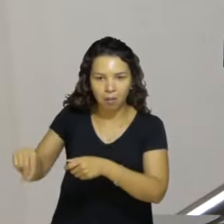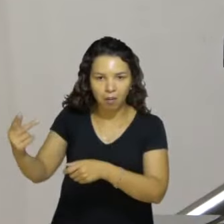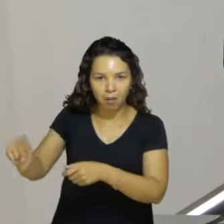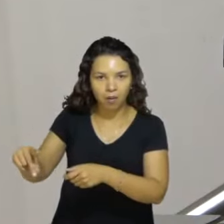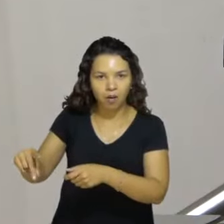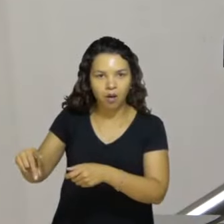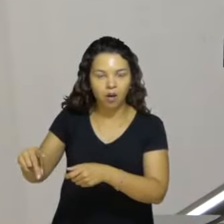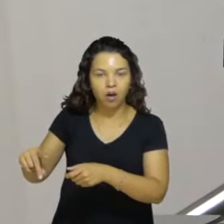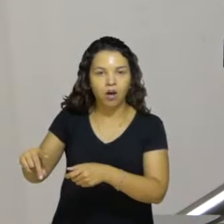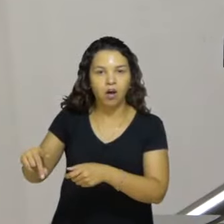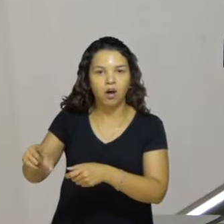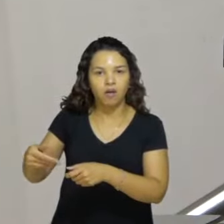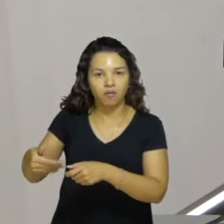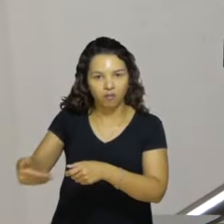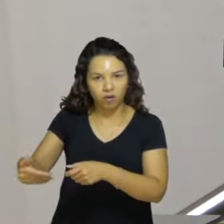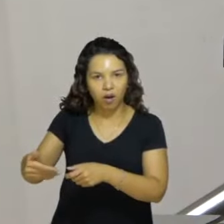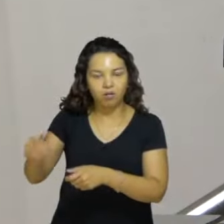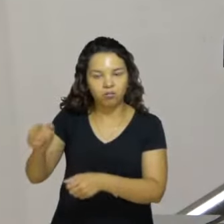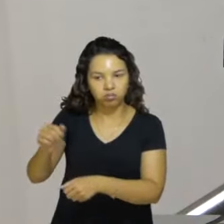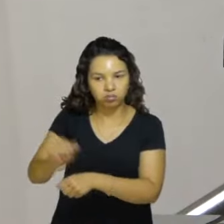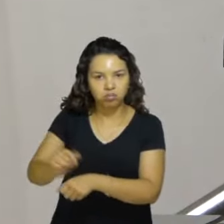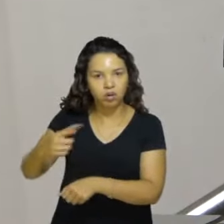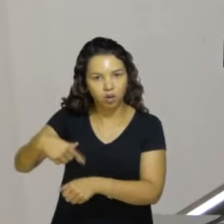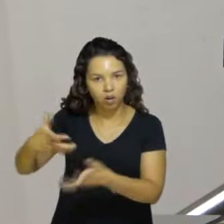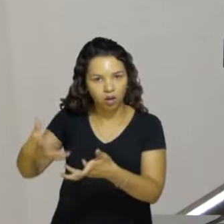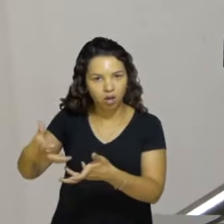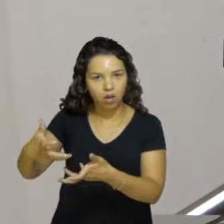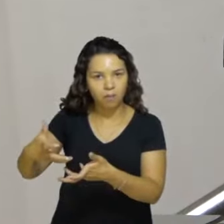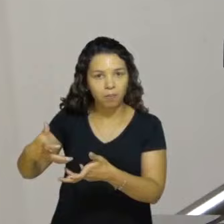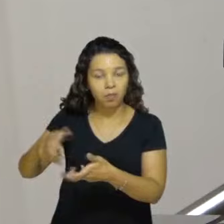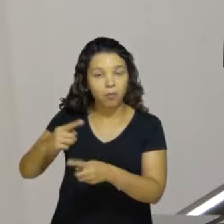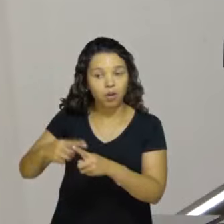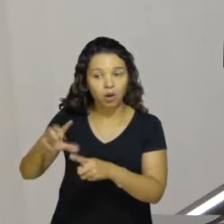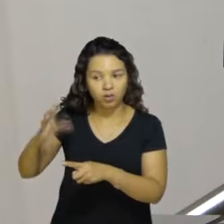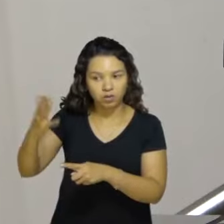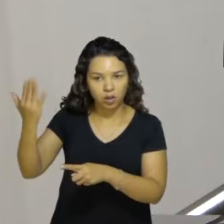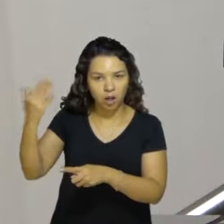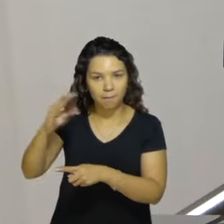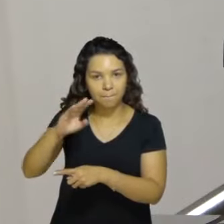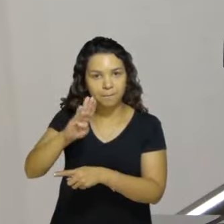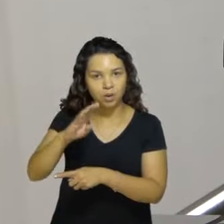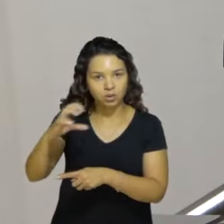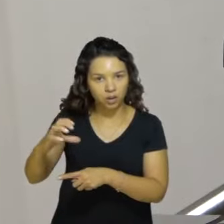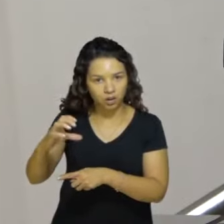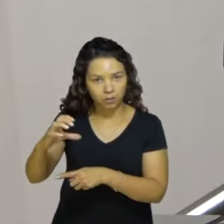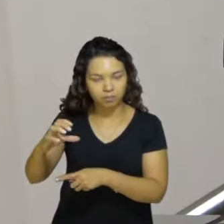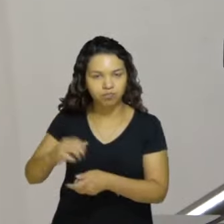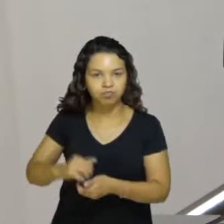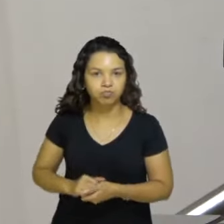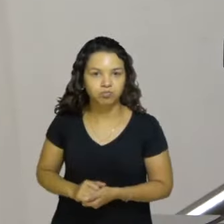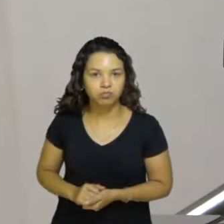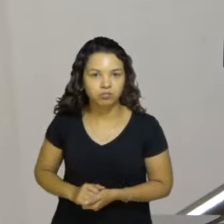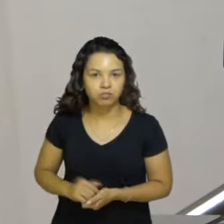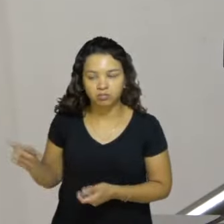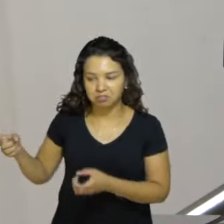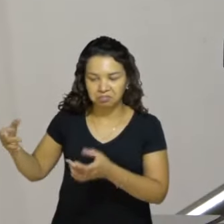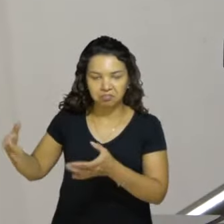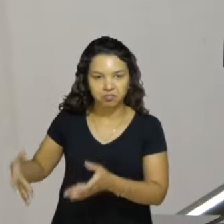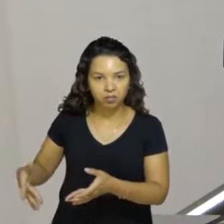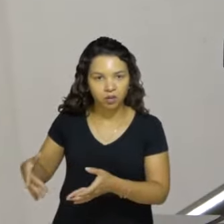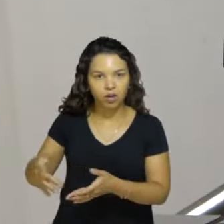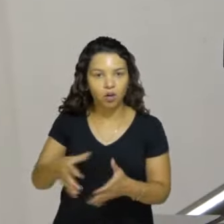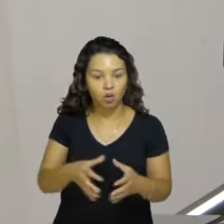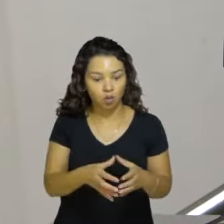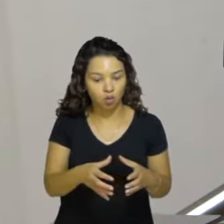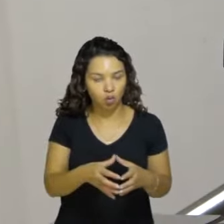de resgate, de operações de resgate do GOR, através do Pedro, liderou essa grande campanha para que